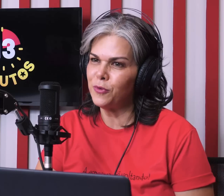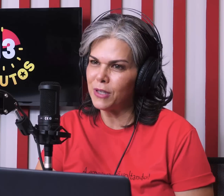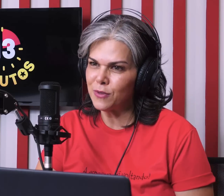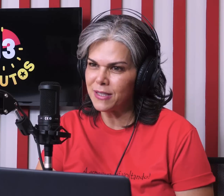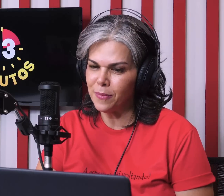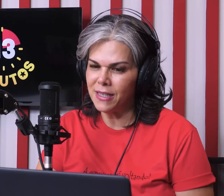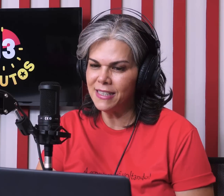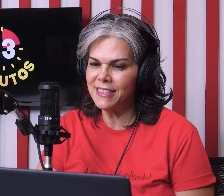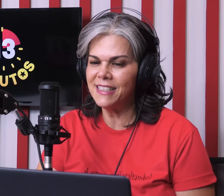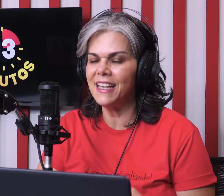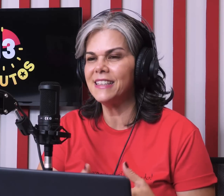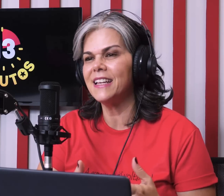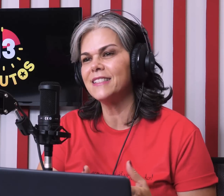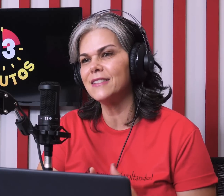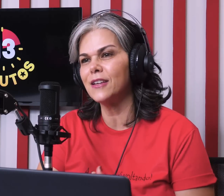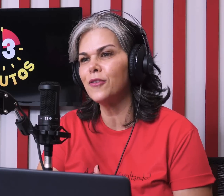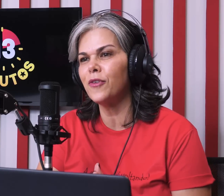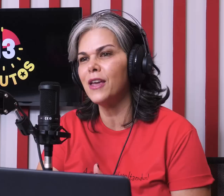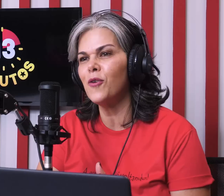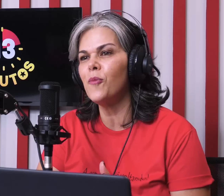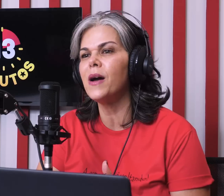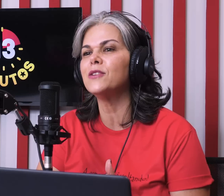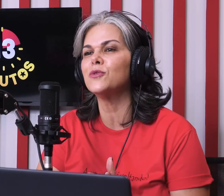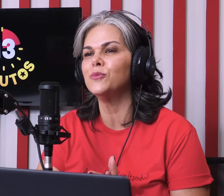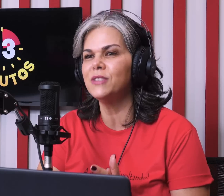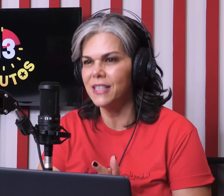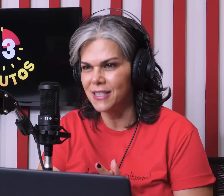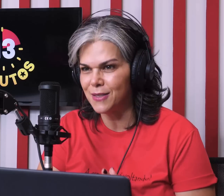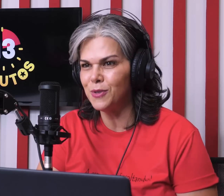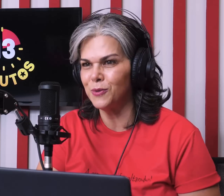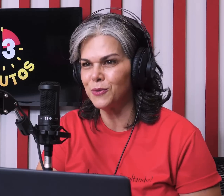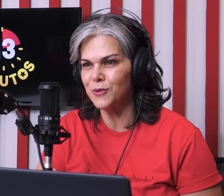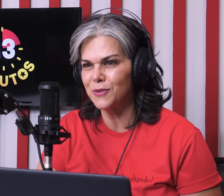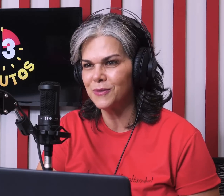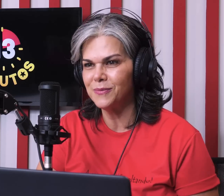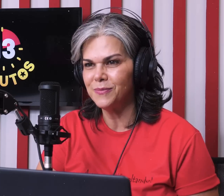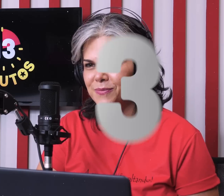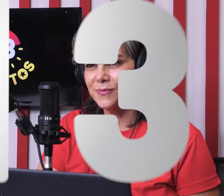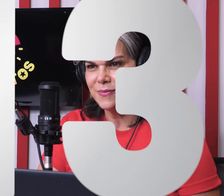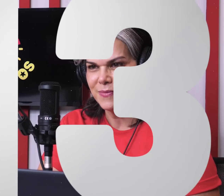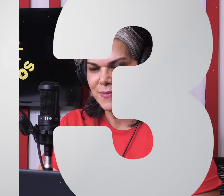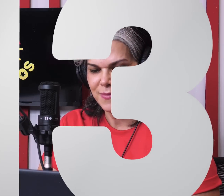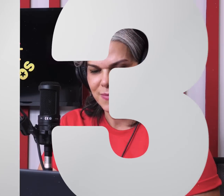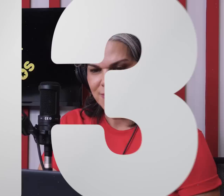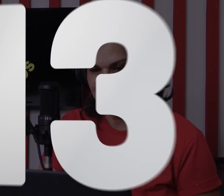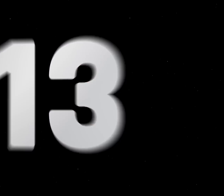Um ótimo final de semana e até a sexta que vem com mais um 13 Minutos.